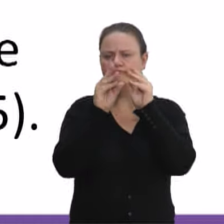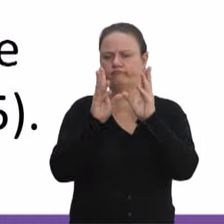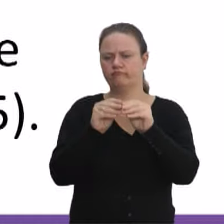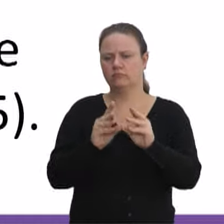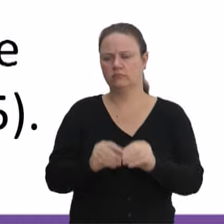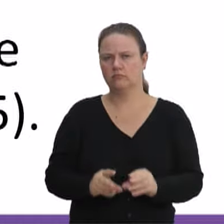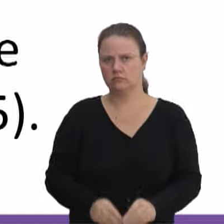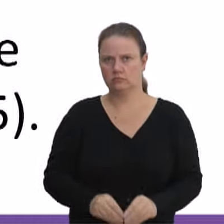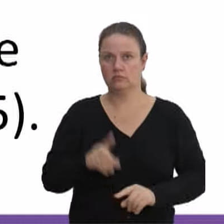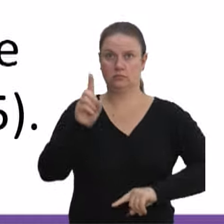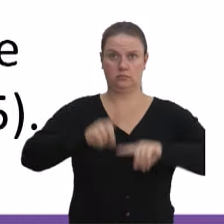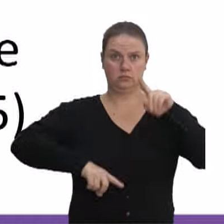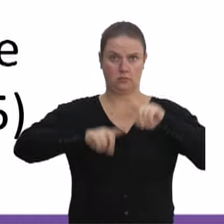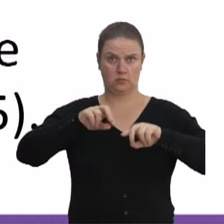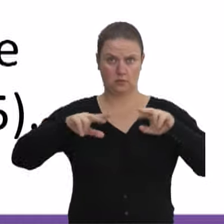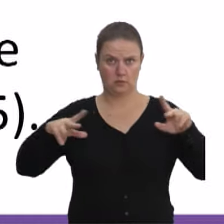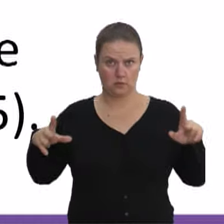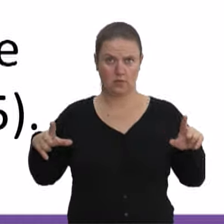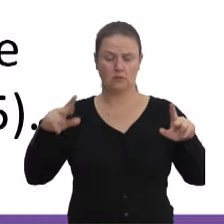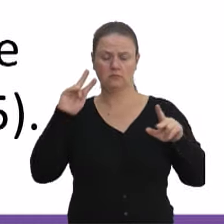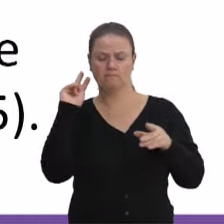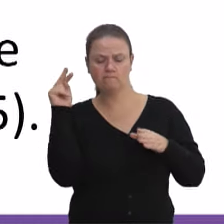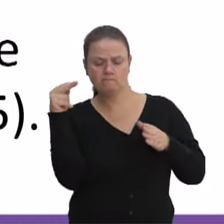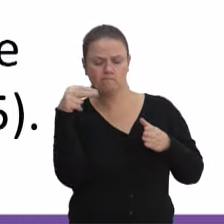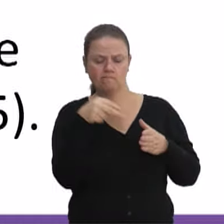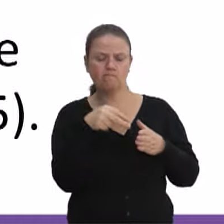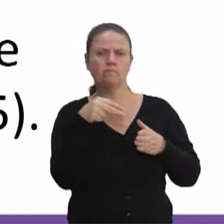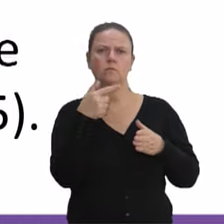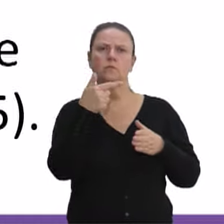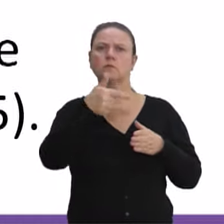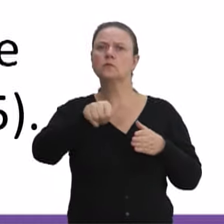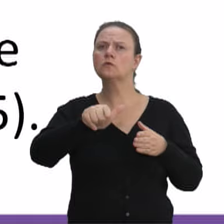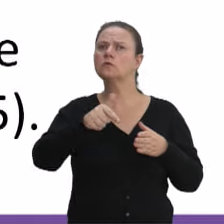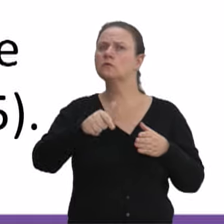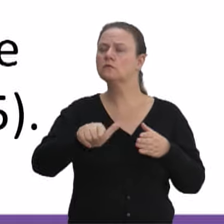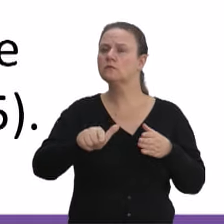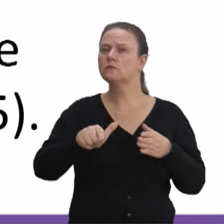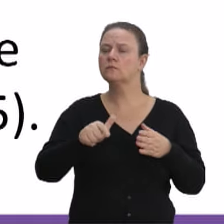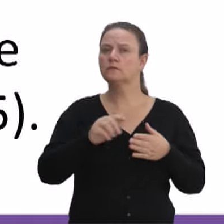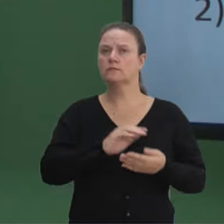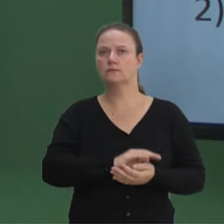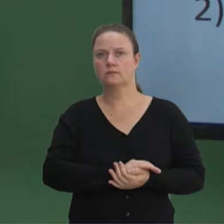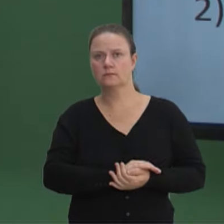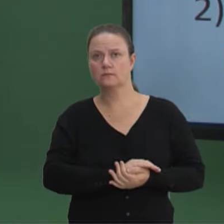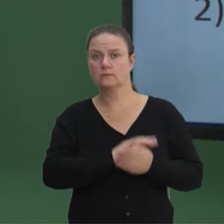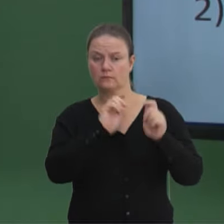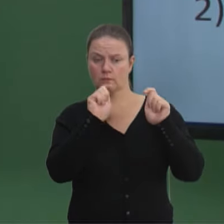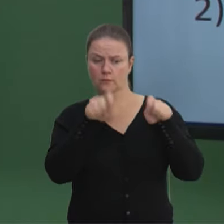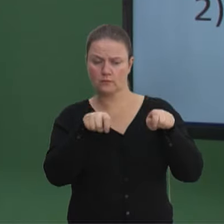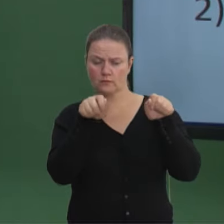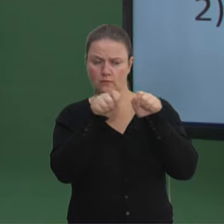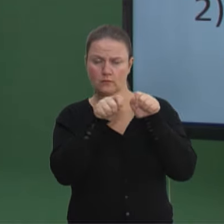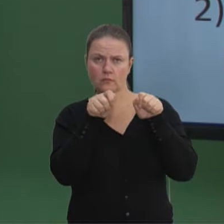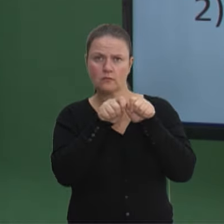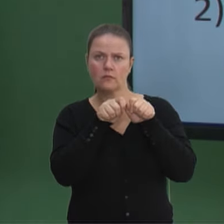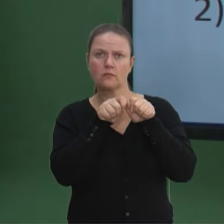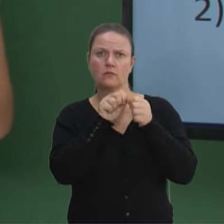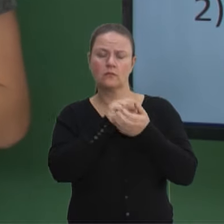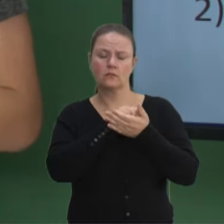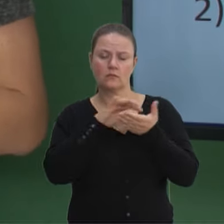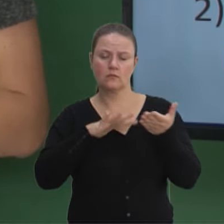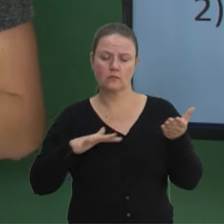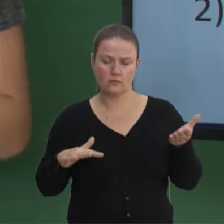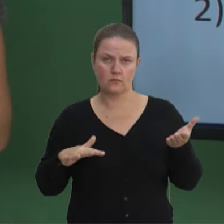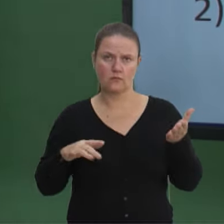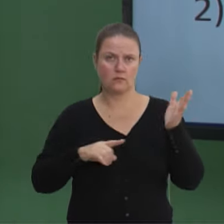peguem aí seu material, deem uma olhada novamente, para a gente poder estar resolvendo ela.